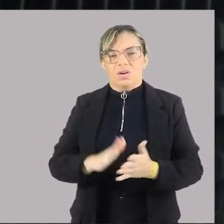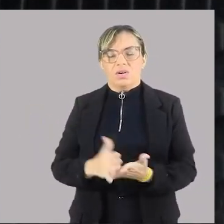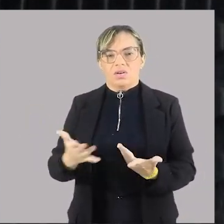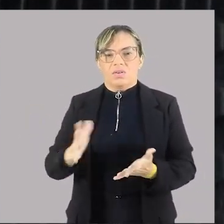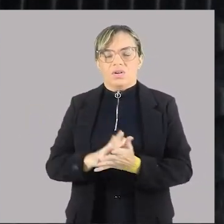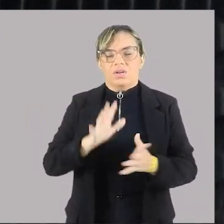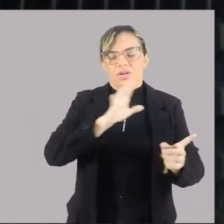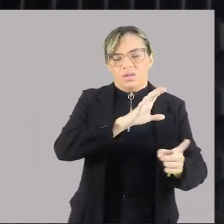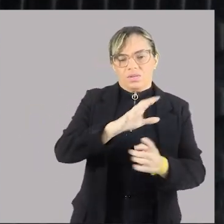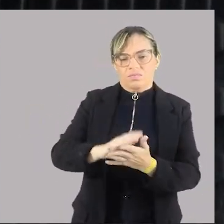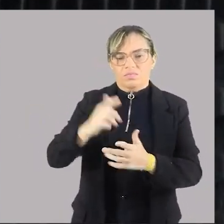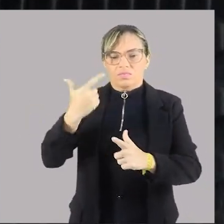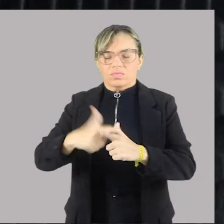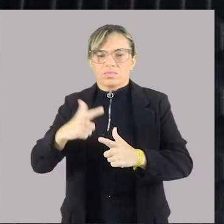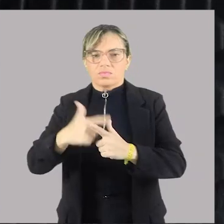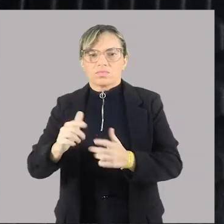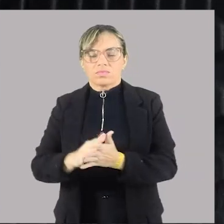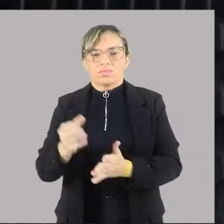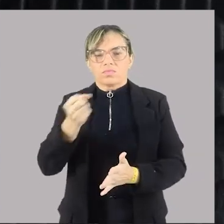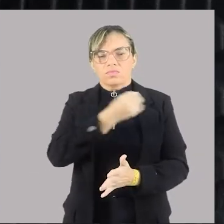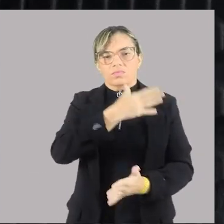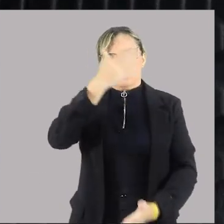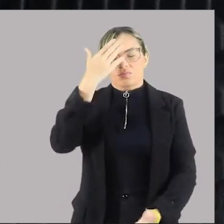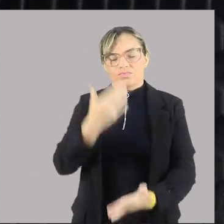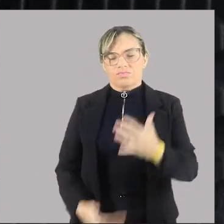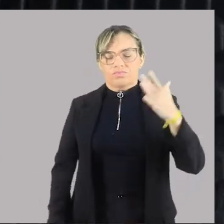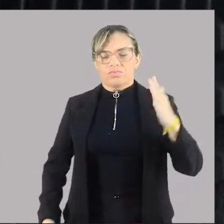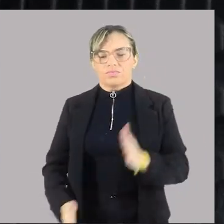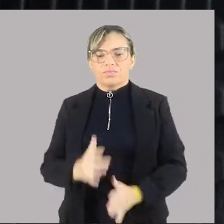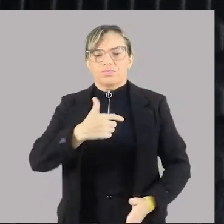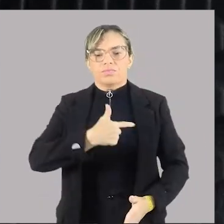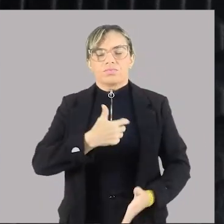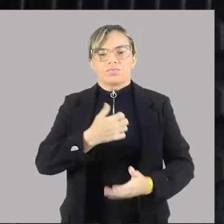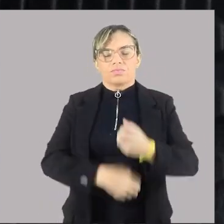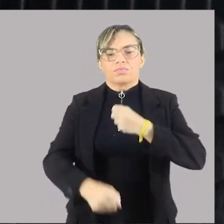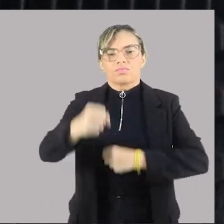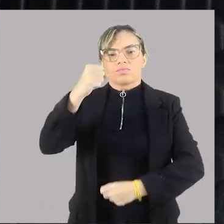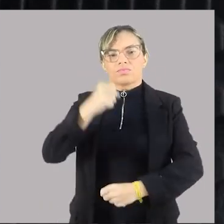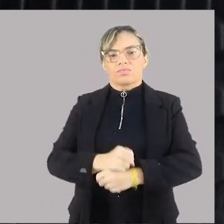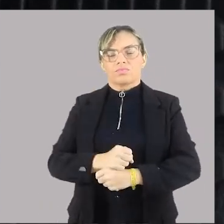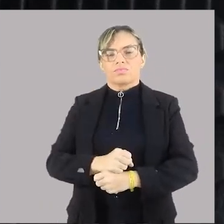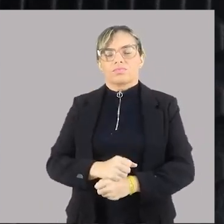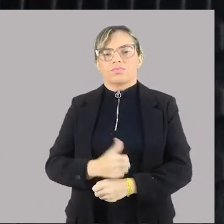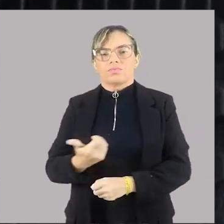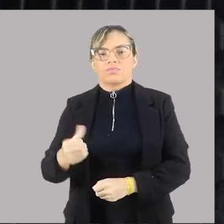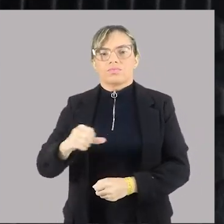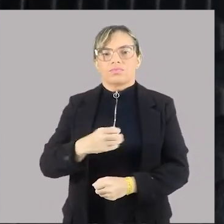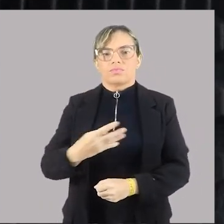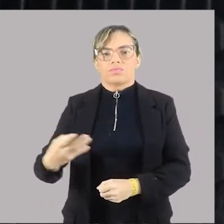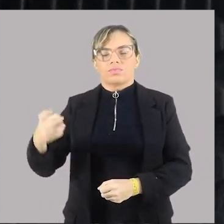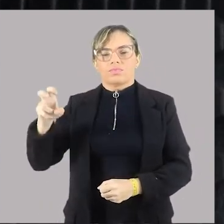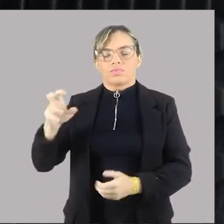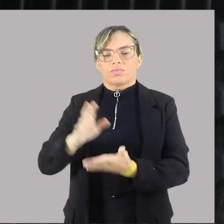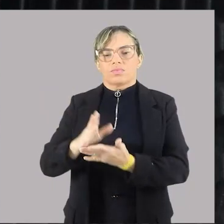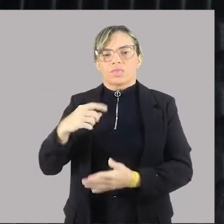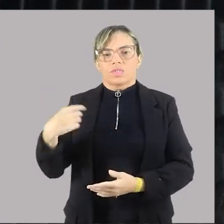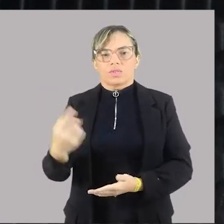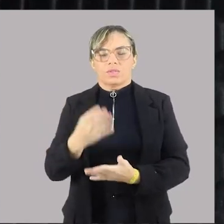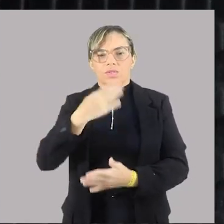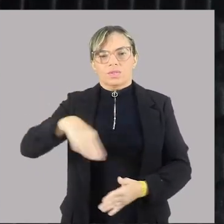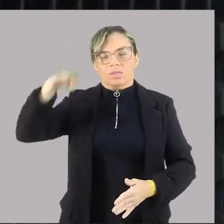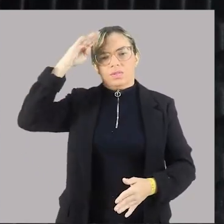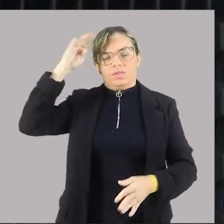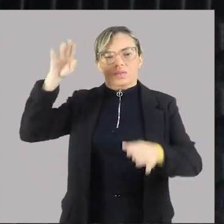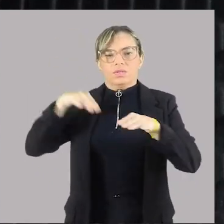Novo, para a queda de Vargas em 45. Afinal de contas, os nossos militares estão